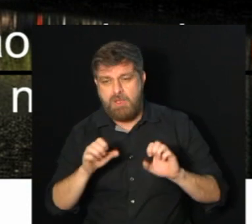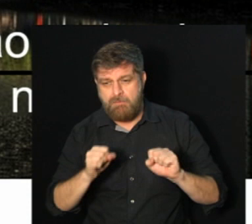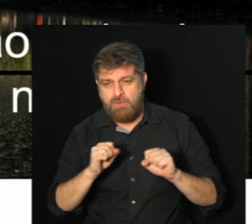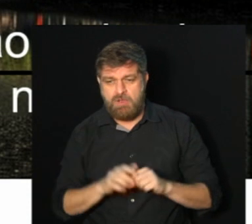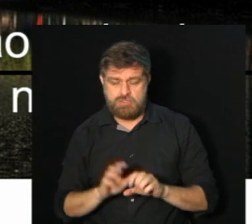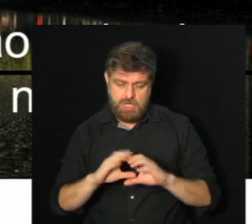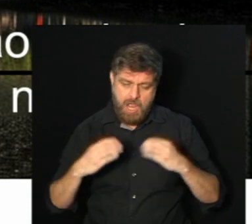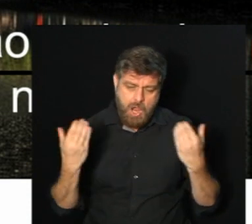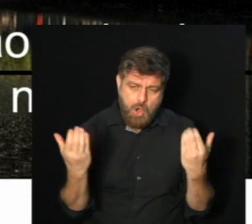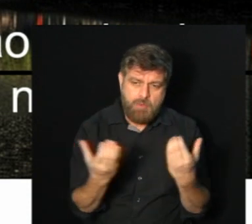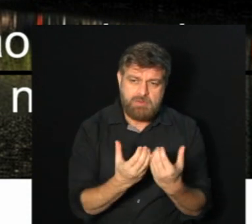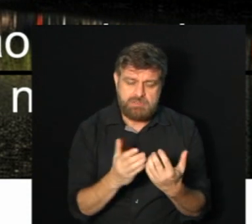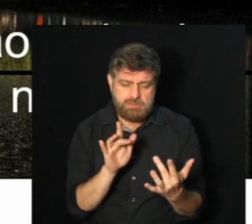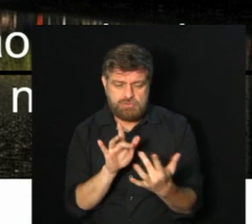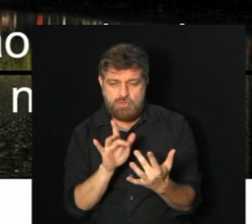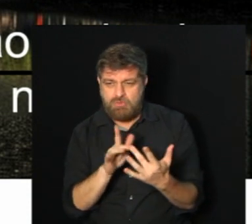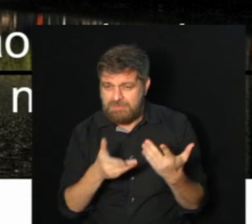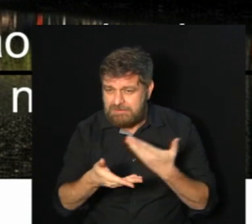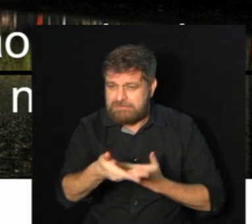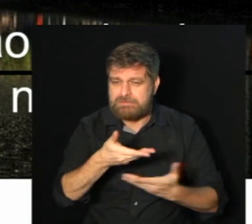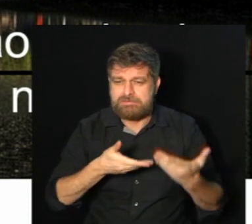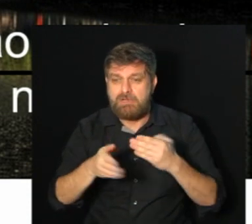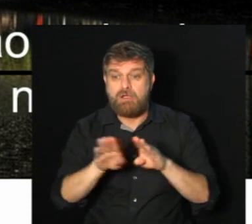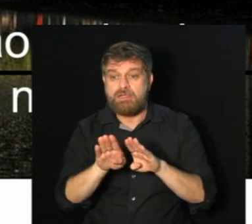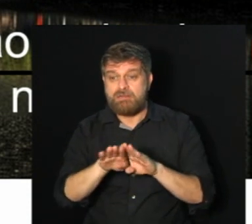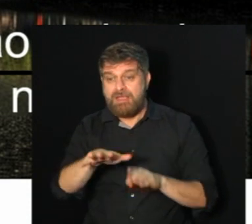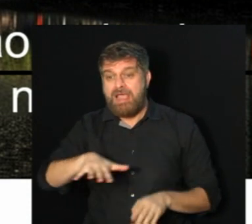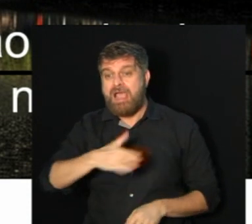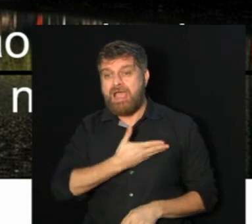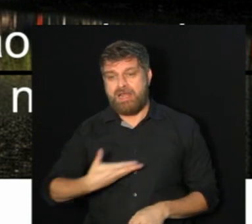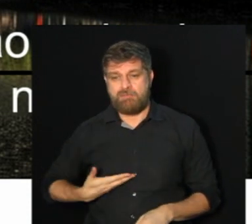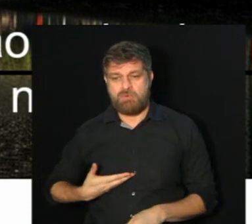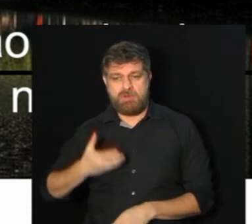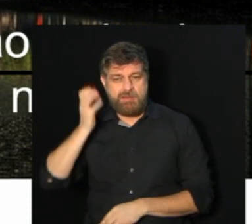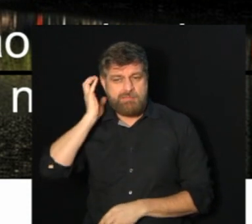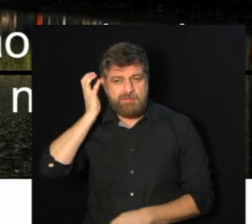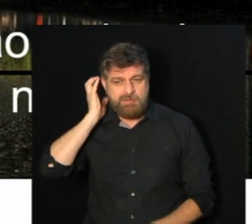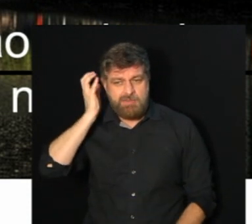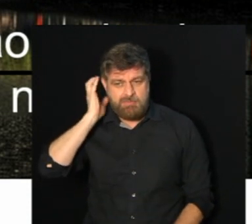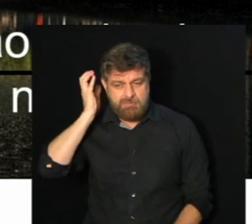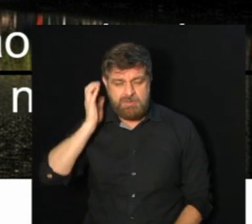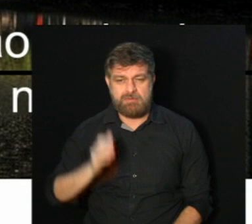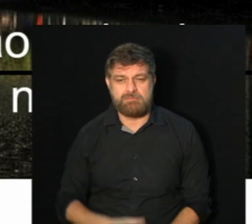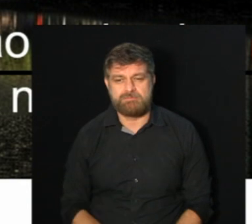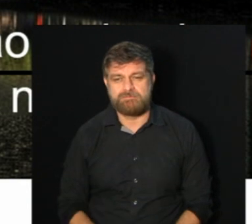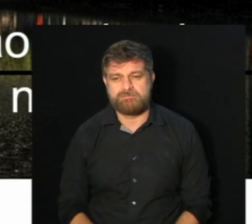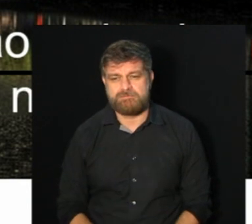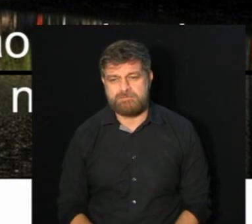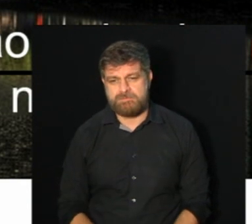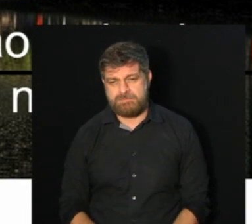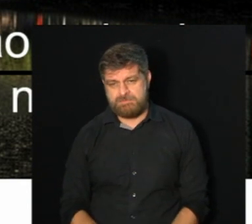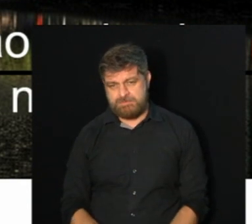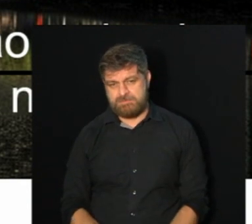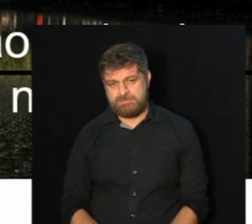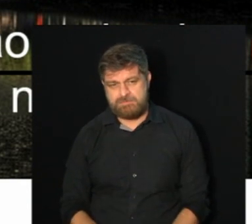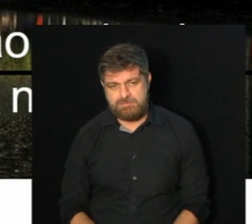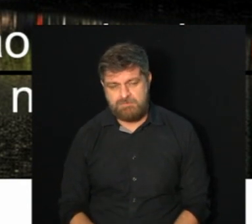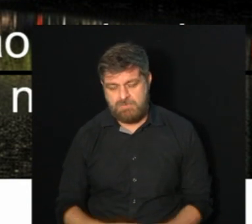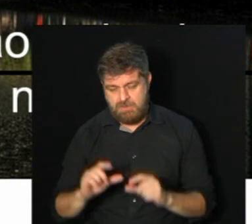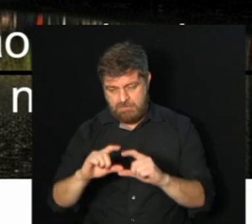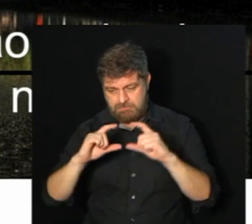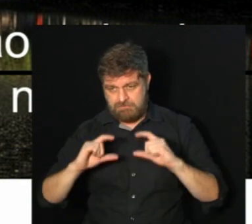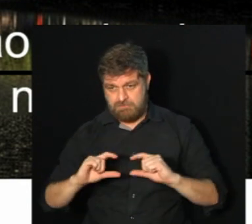e da comunidade, e também redes públicas, utilizando radiofrequência ou não. Essa última parte